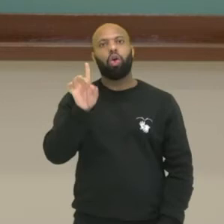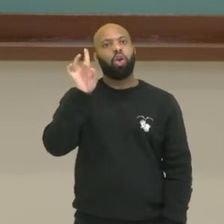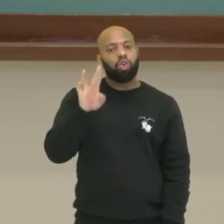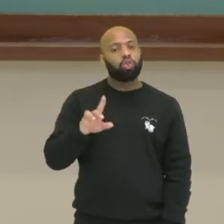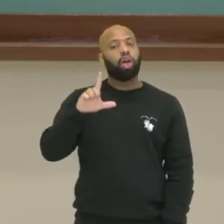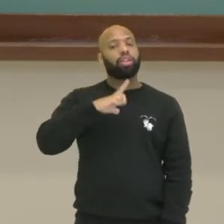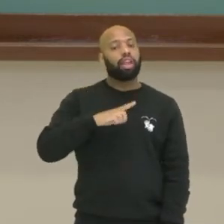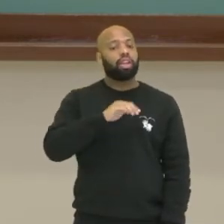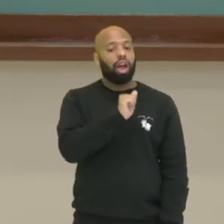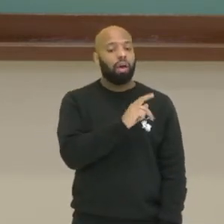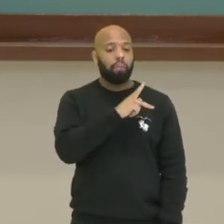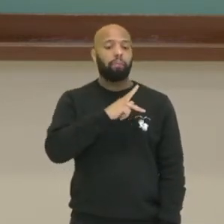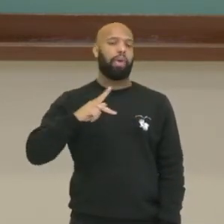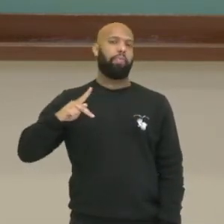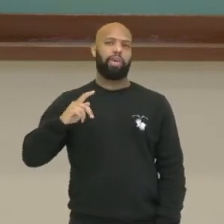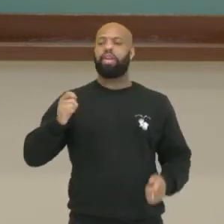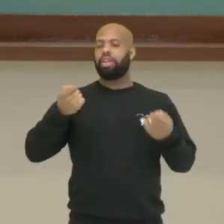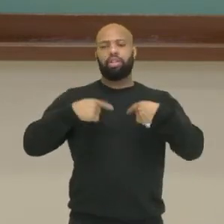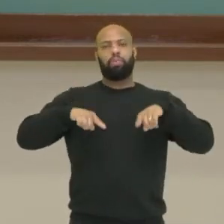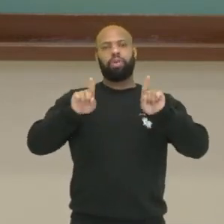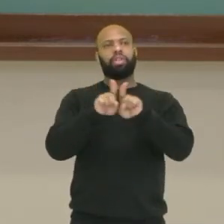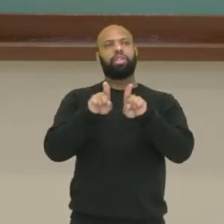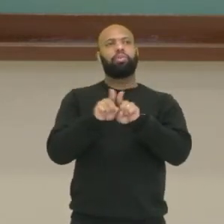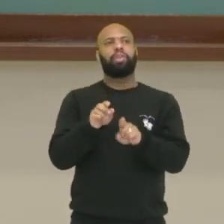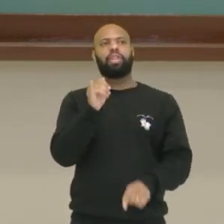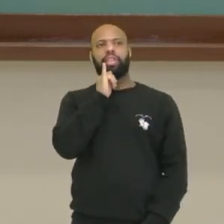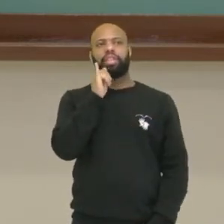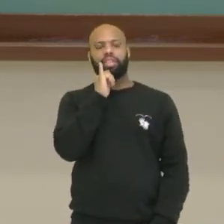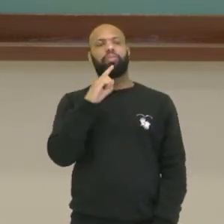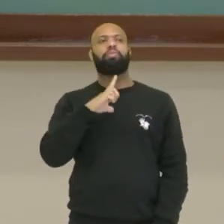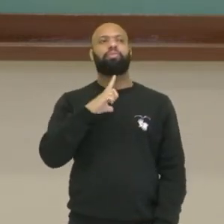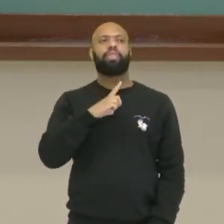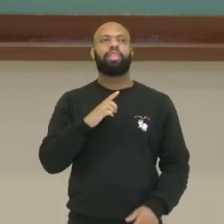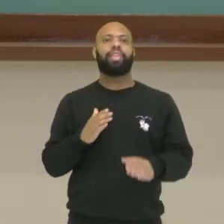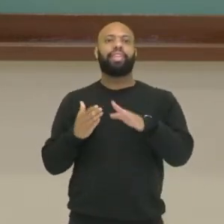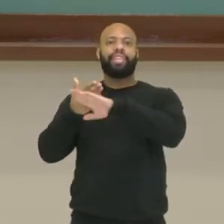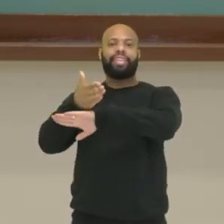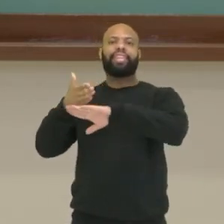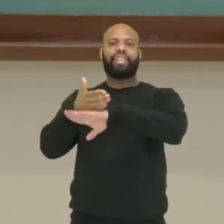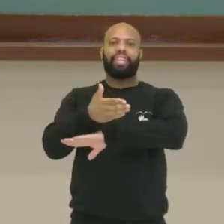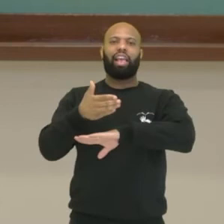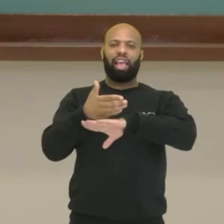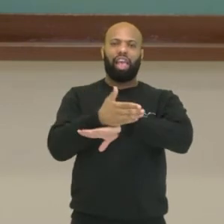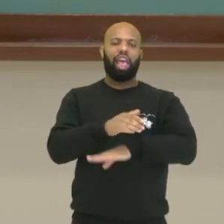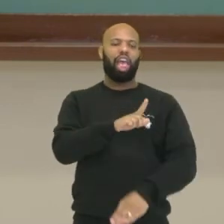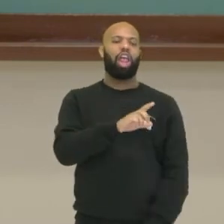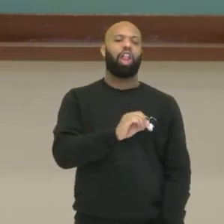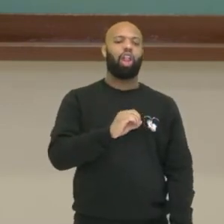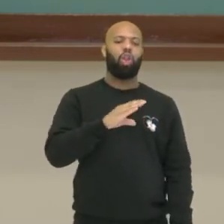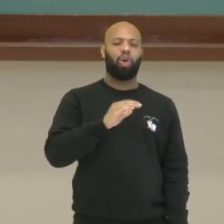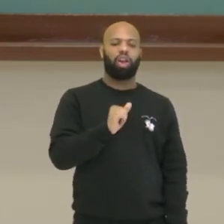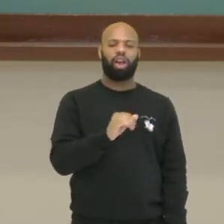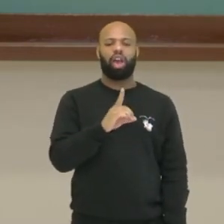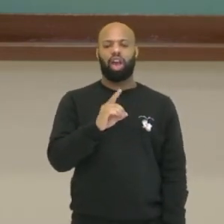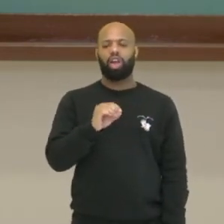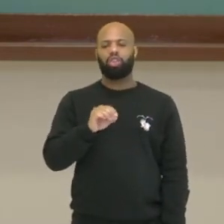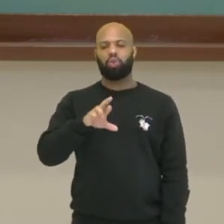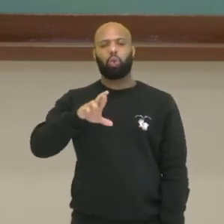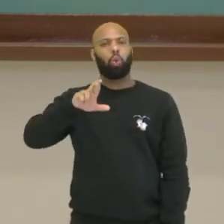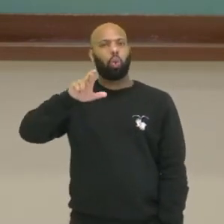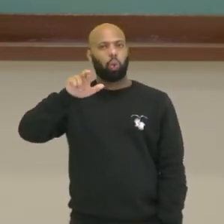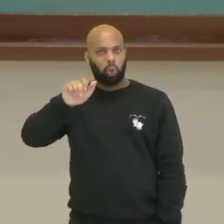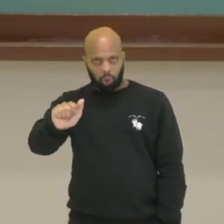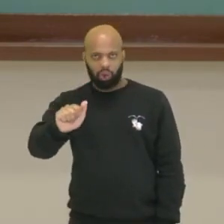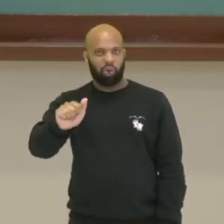horas esperando ou ter que ir até a uma DVD-teca, não sei nem se ainda existe DVD-teca, porque lá em casa nós usamos